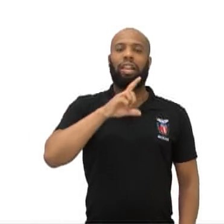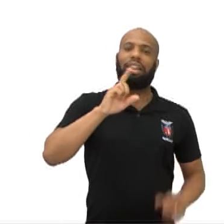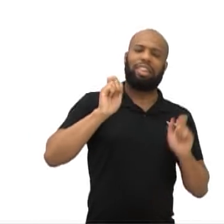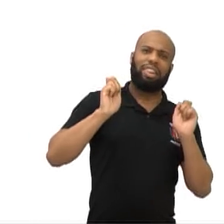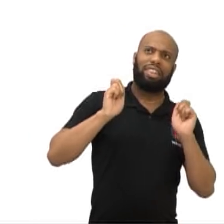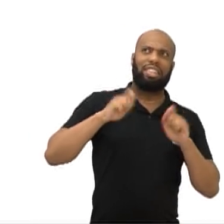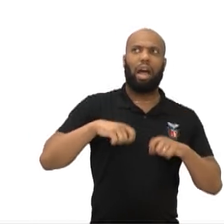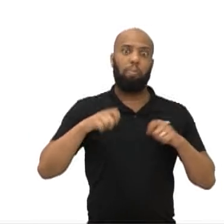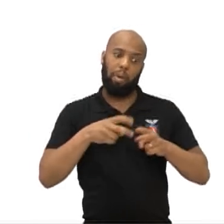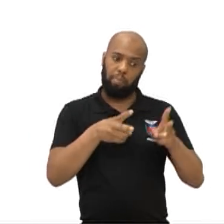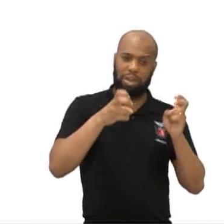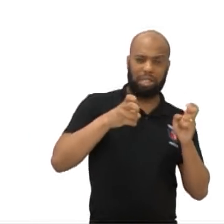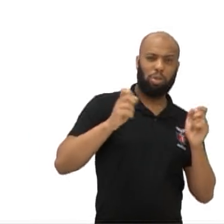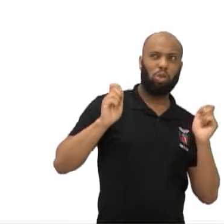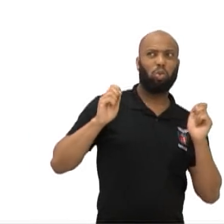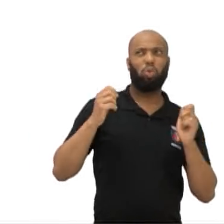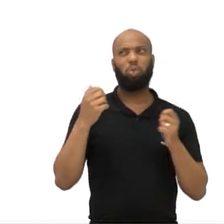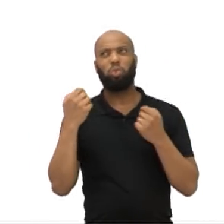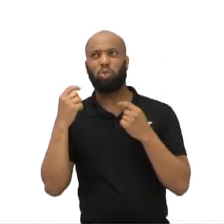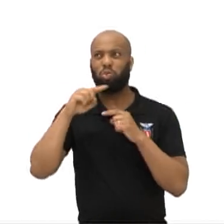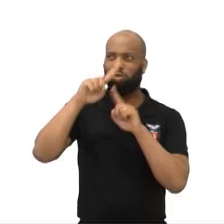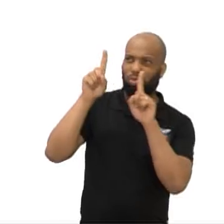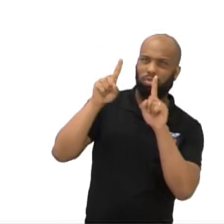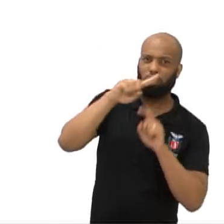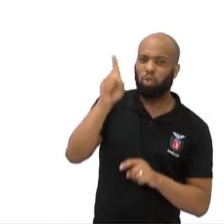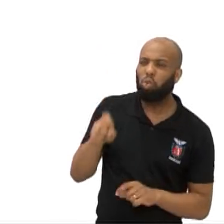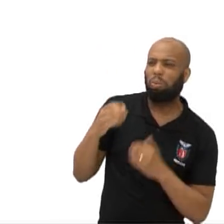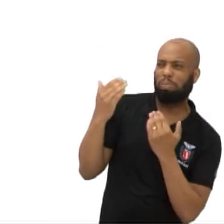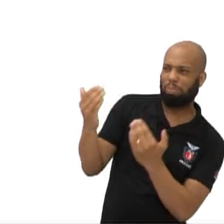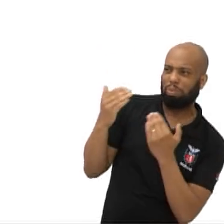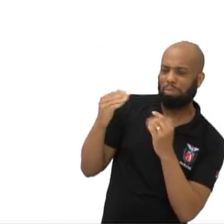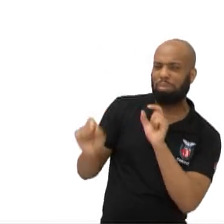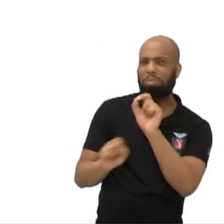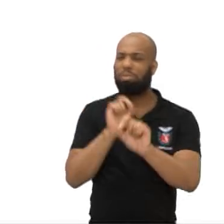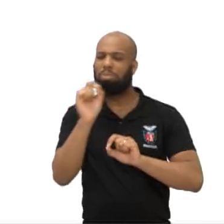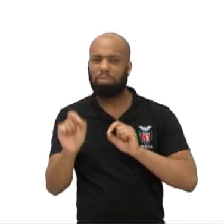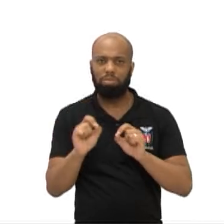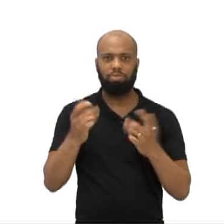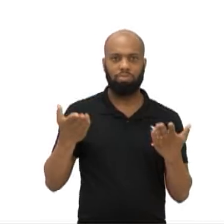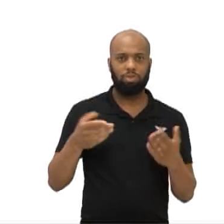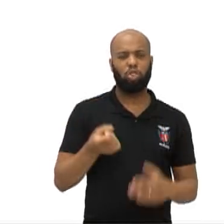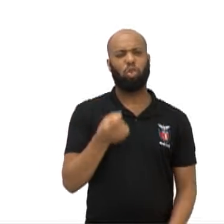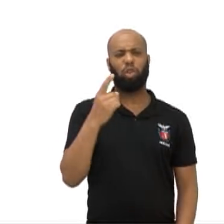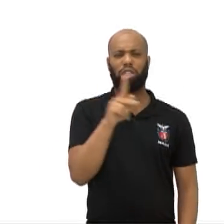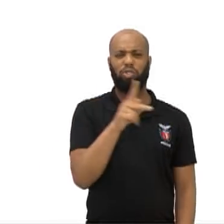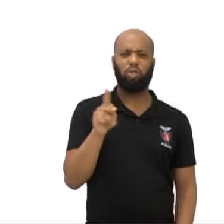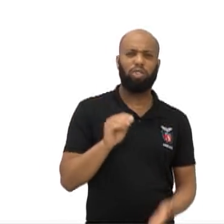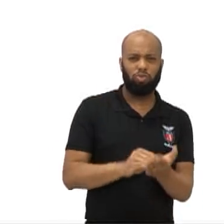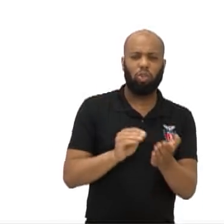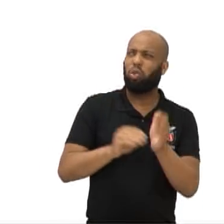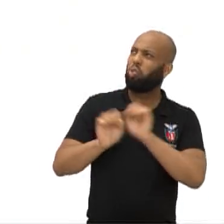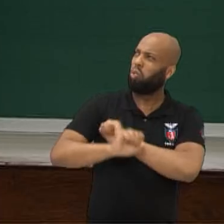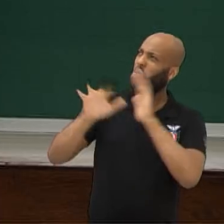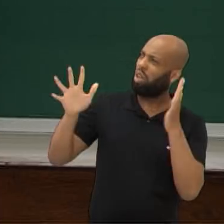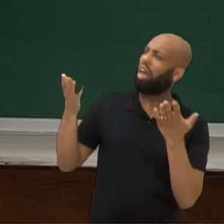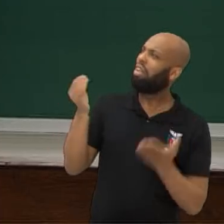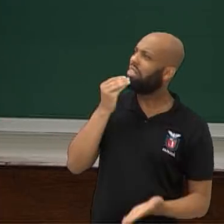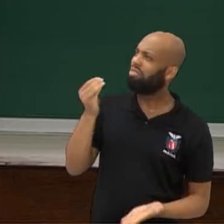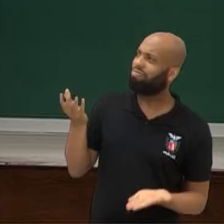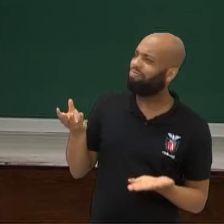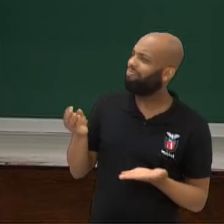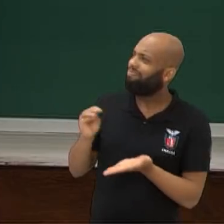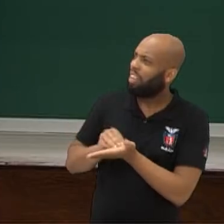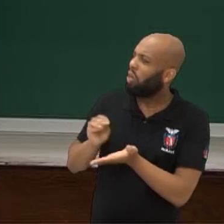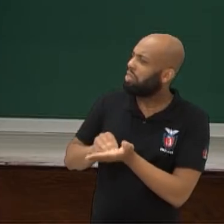ou indefinido, natureza do que é ambíguo. Nossa, professora, que explicação mais complexa, né? Ainda não deu